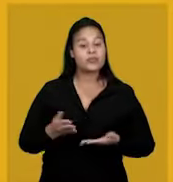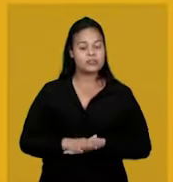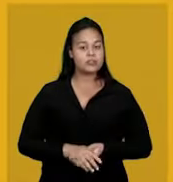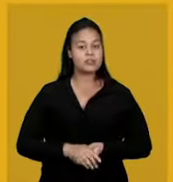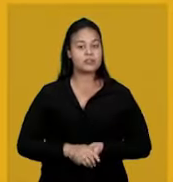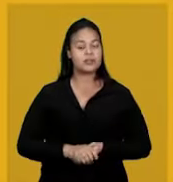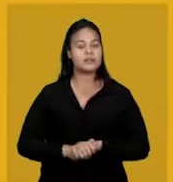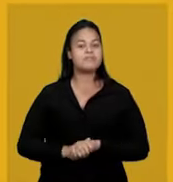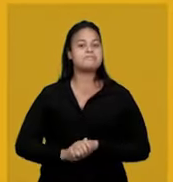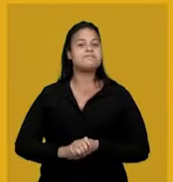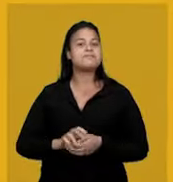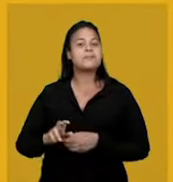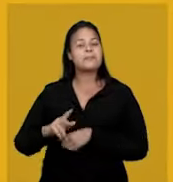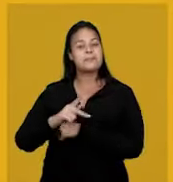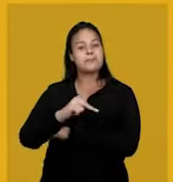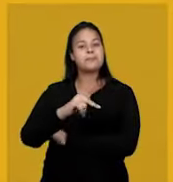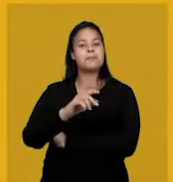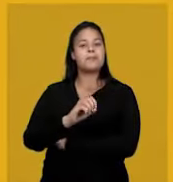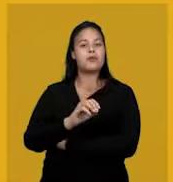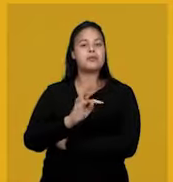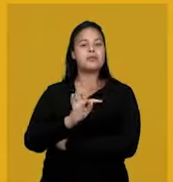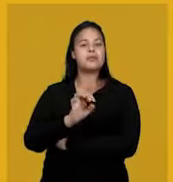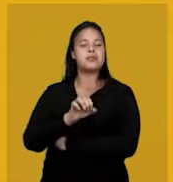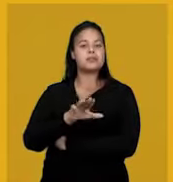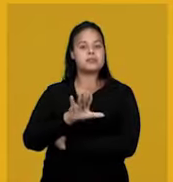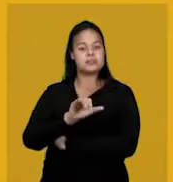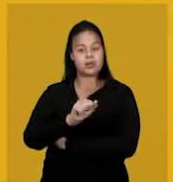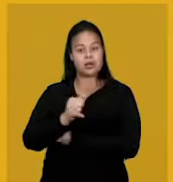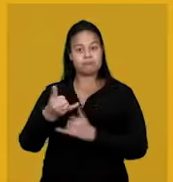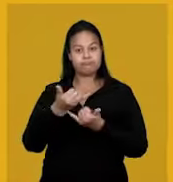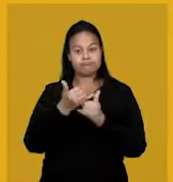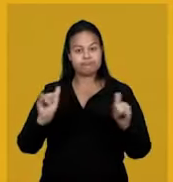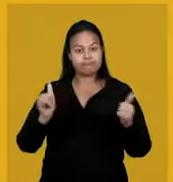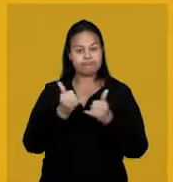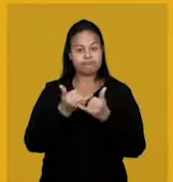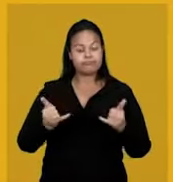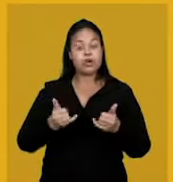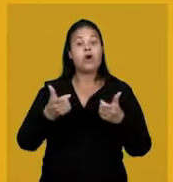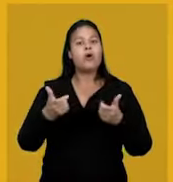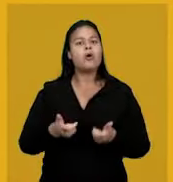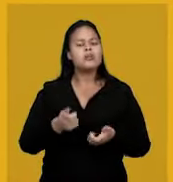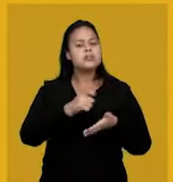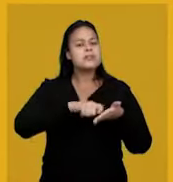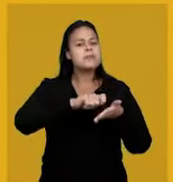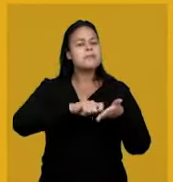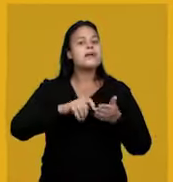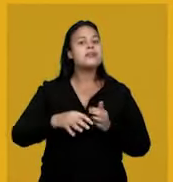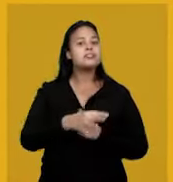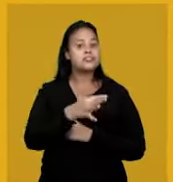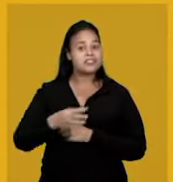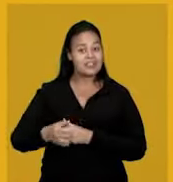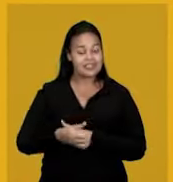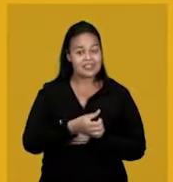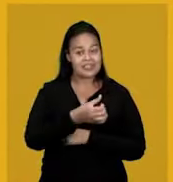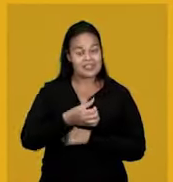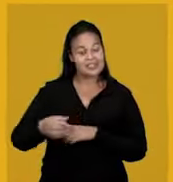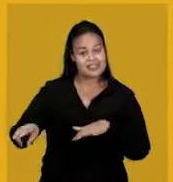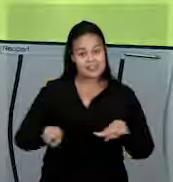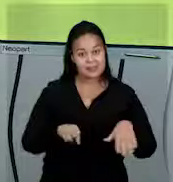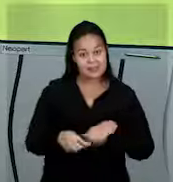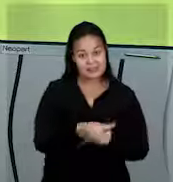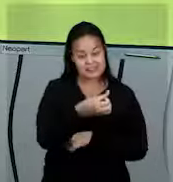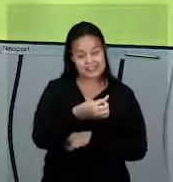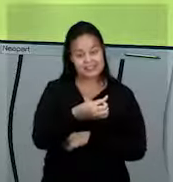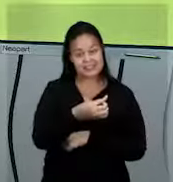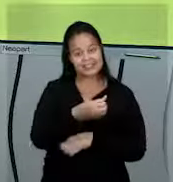potência elétrica. Essa aula se encontra na semana 6 do PET 3 de Física do terceiro ano